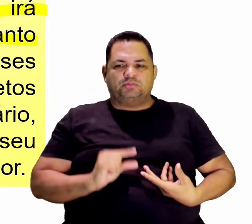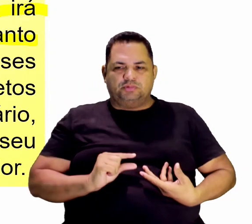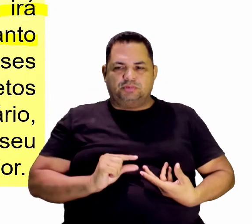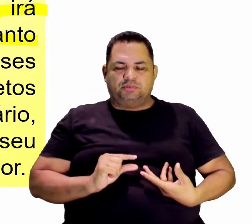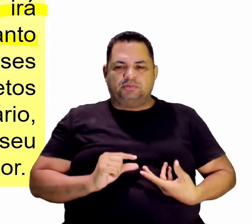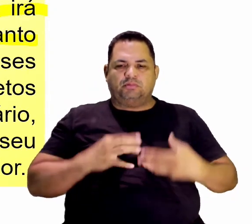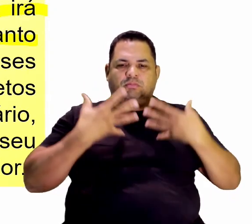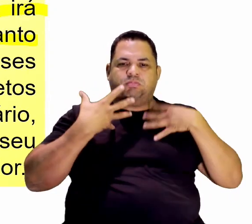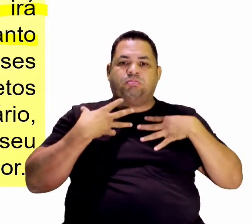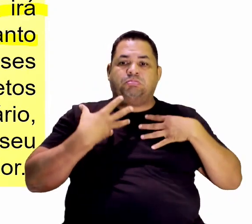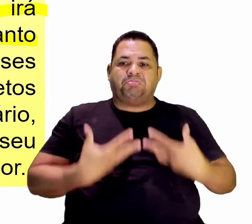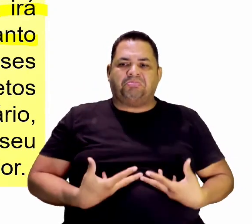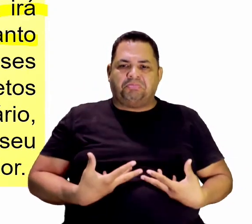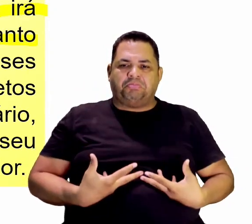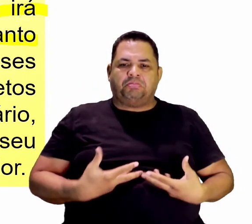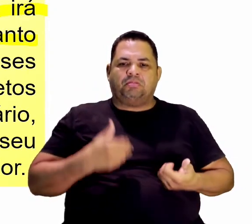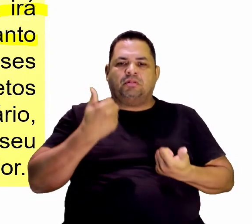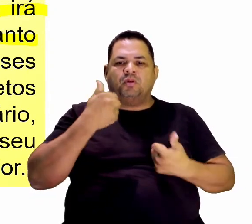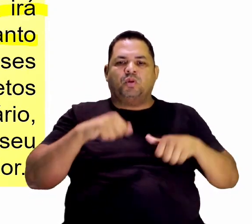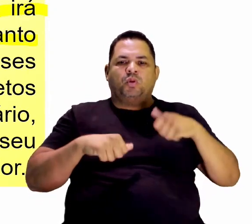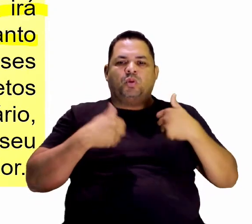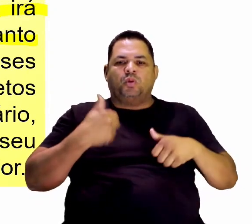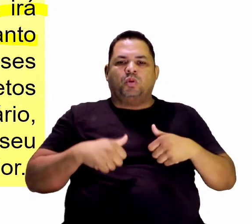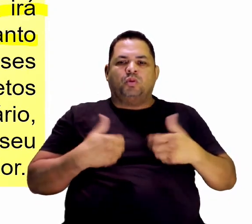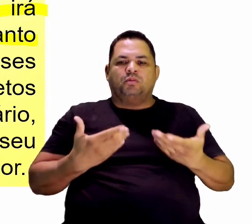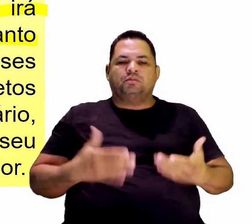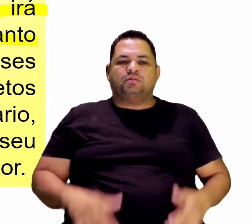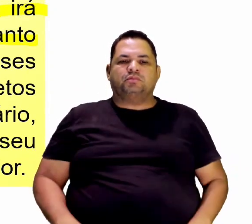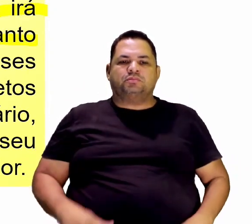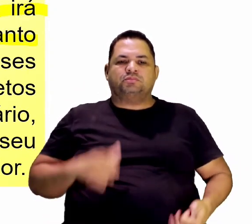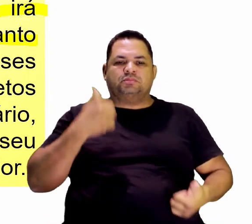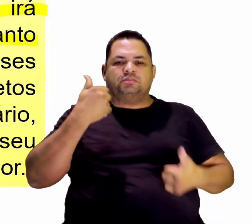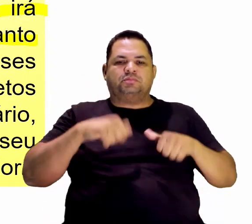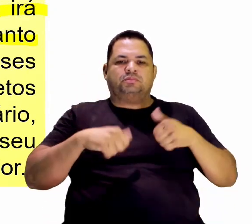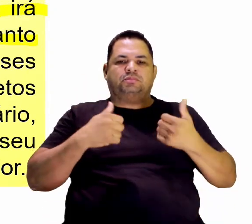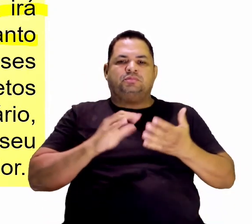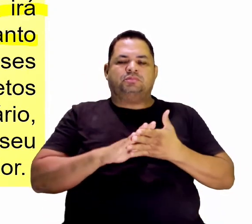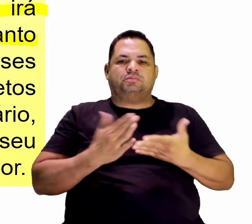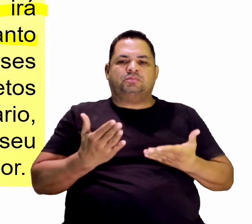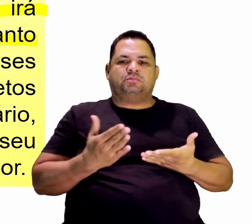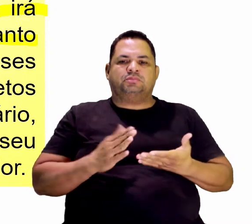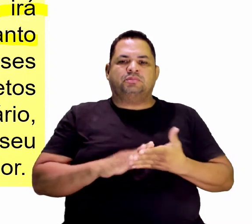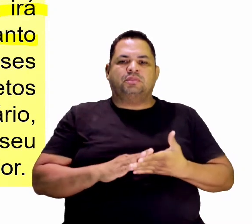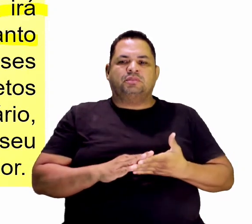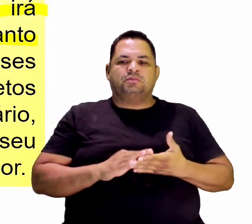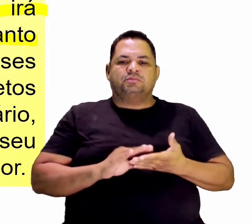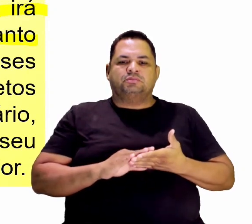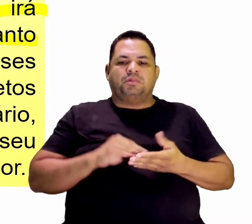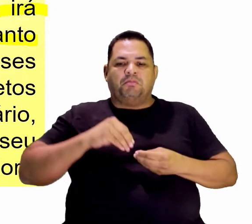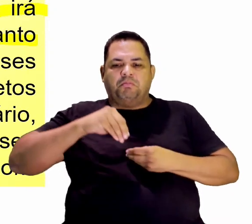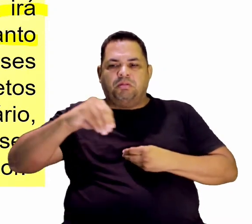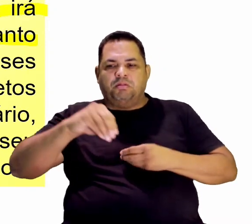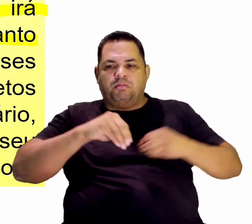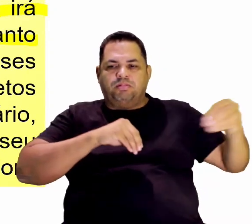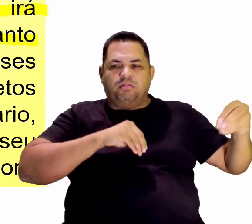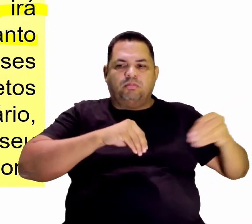bons passes dentro de uma equipe irá poupar seus atletas quanto a